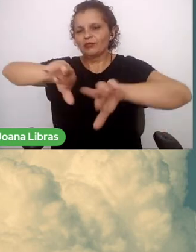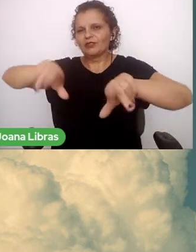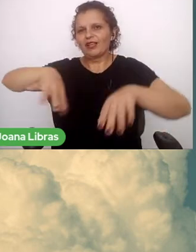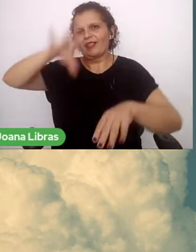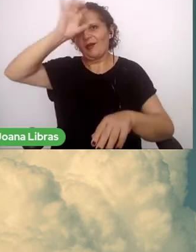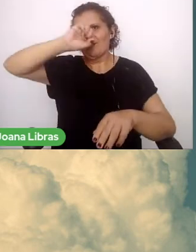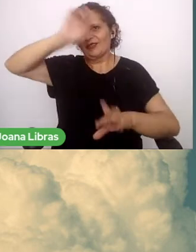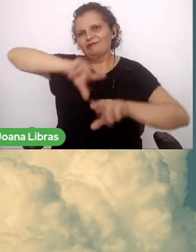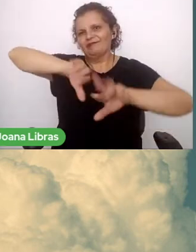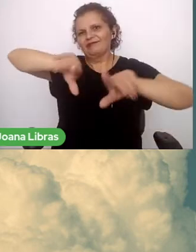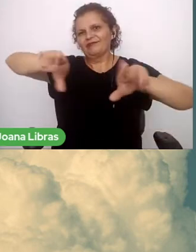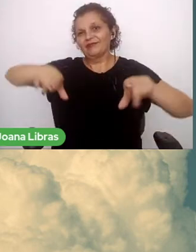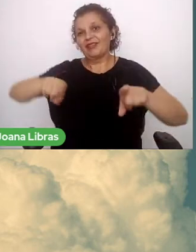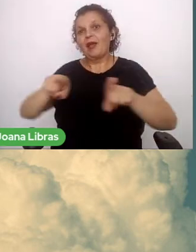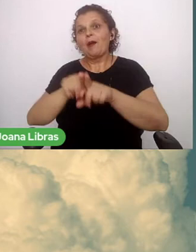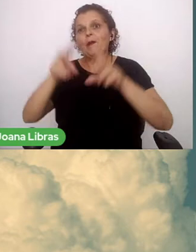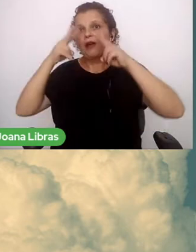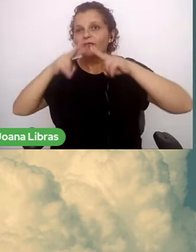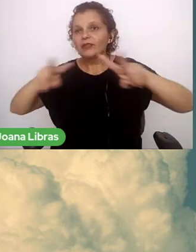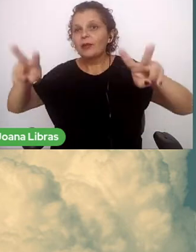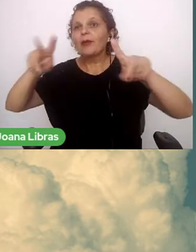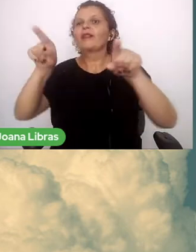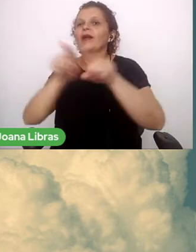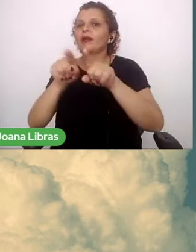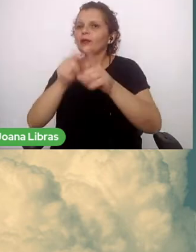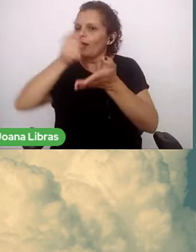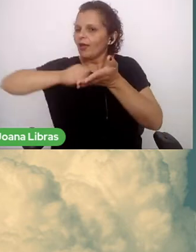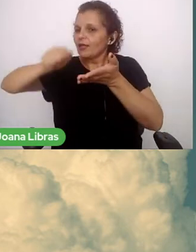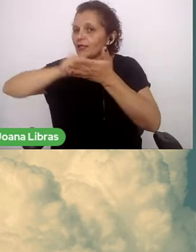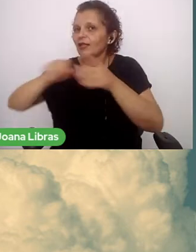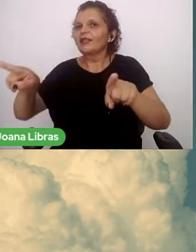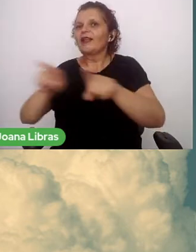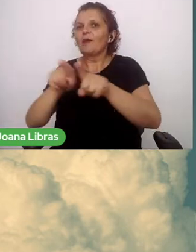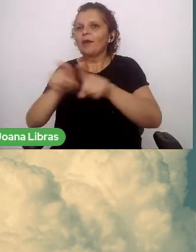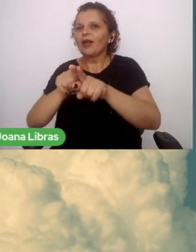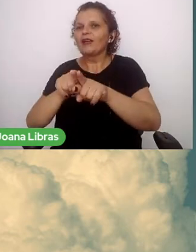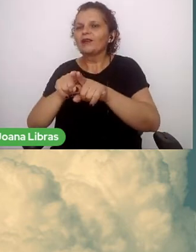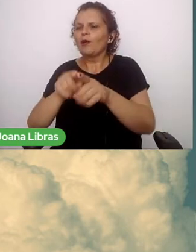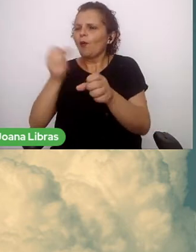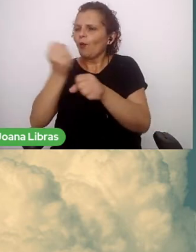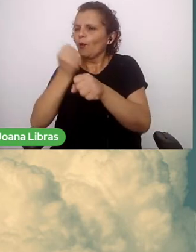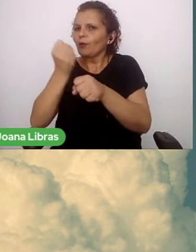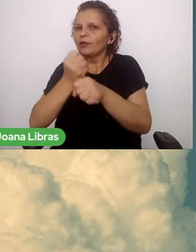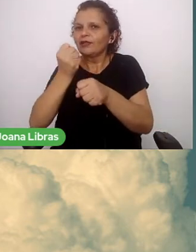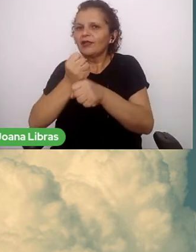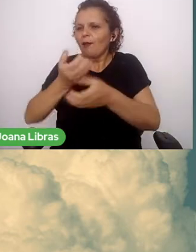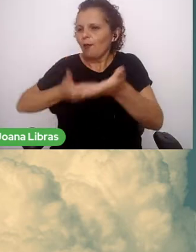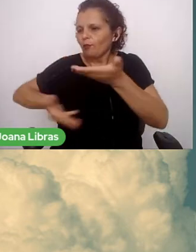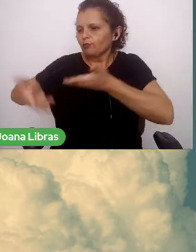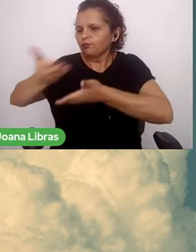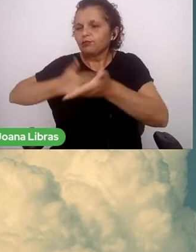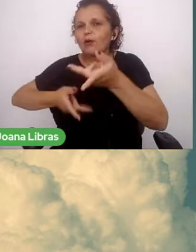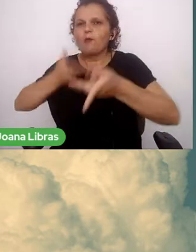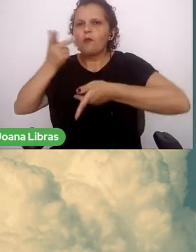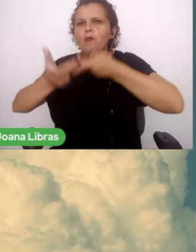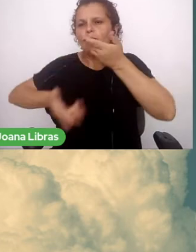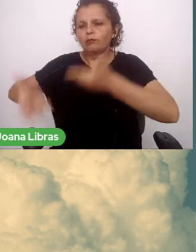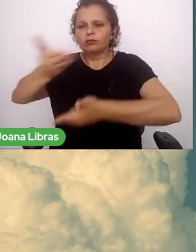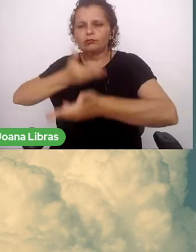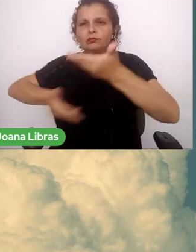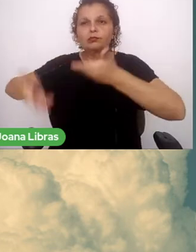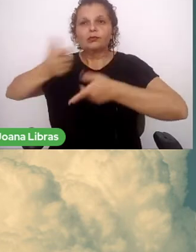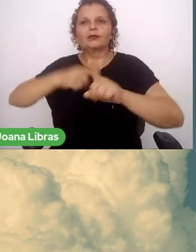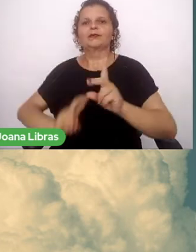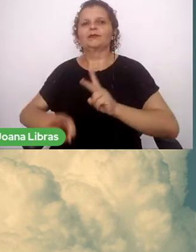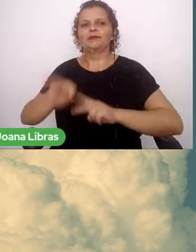aprendizado, tá? Porque ele é visual, ao mesmo tempo ele é escrito, e ele é construído numa dinâmica de muita conversa, muita interação, tá? Então,